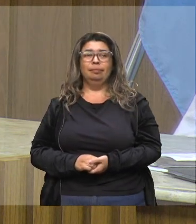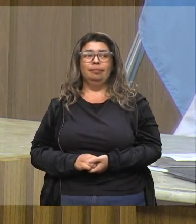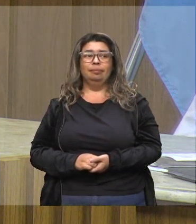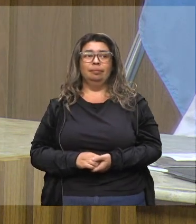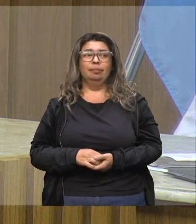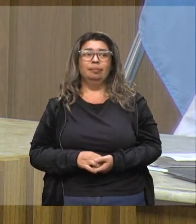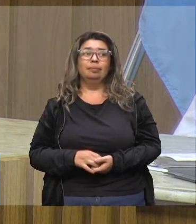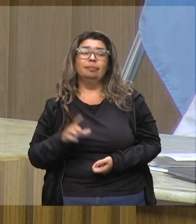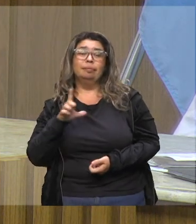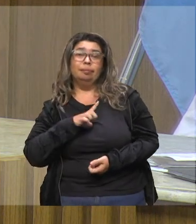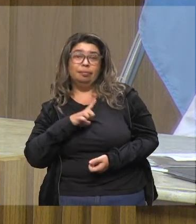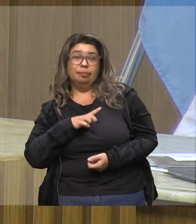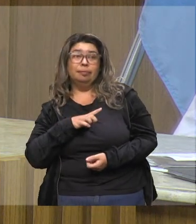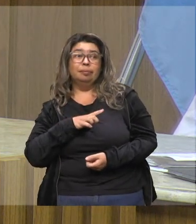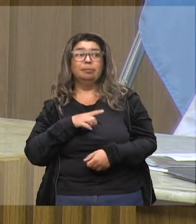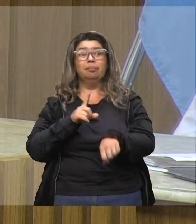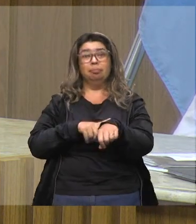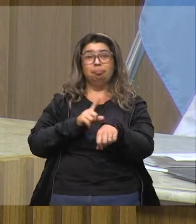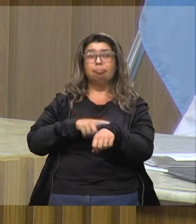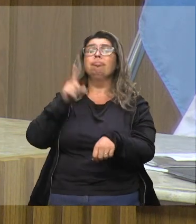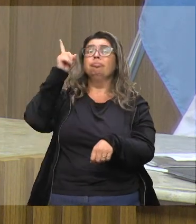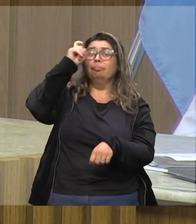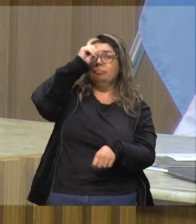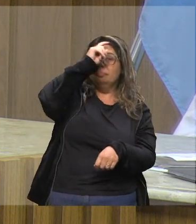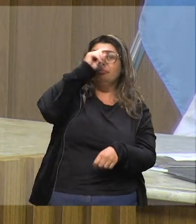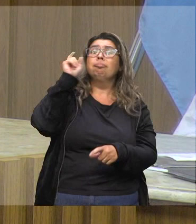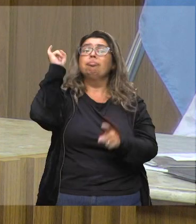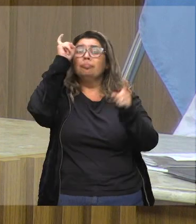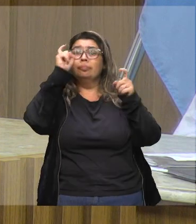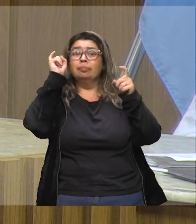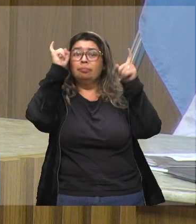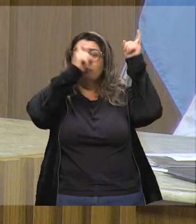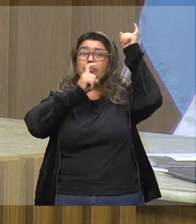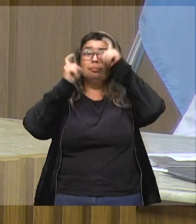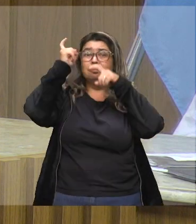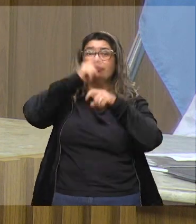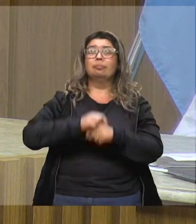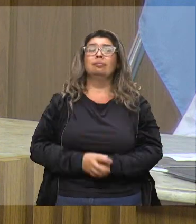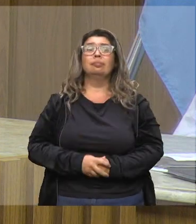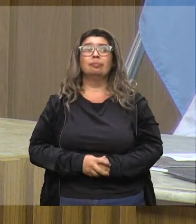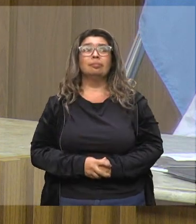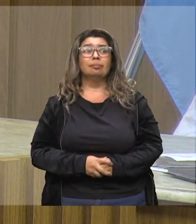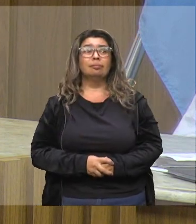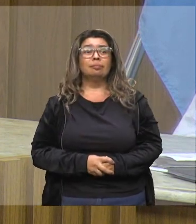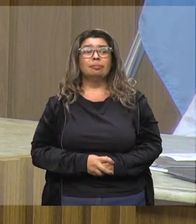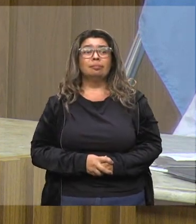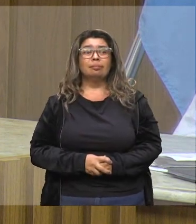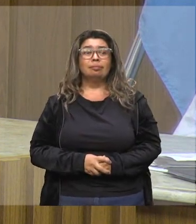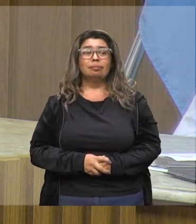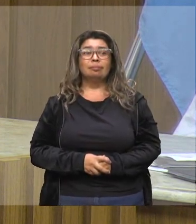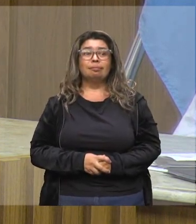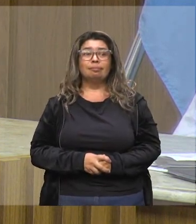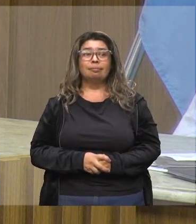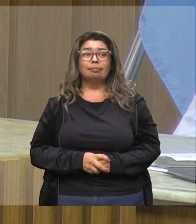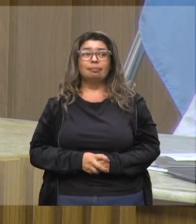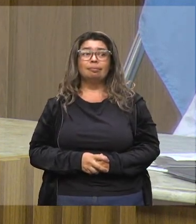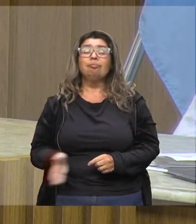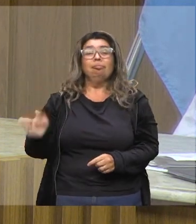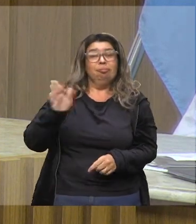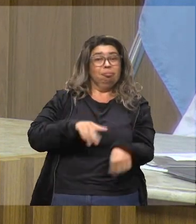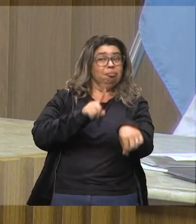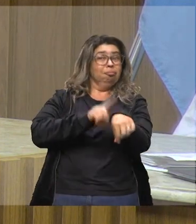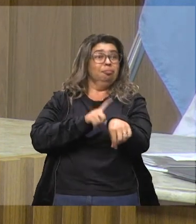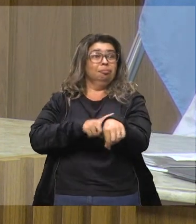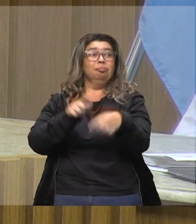esteve numa situação tão grave essa semana, tão preocupante, tão irritante, que nós está chegando um ponto que a